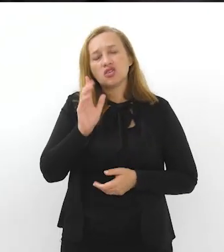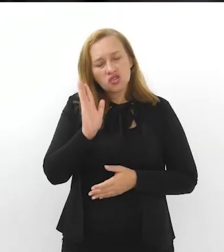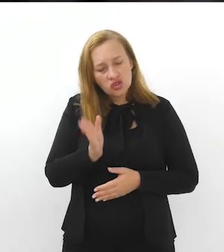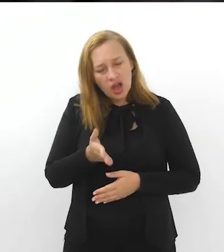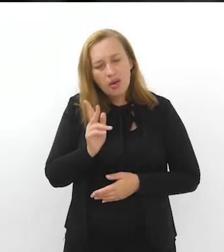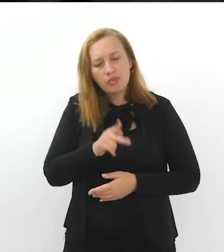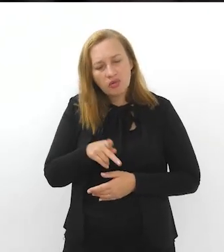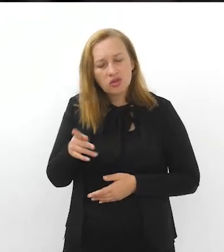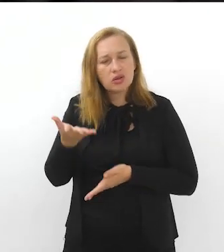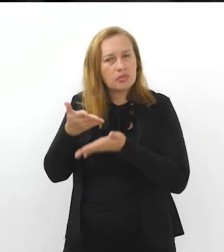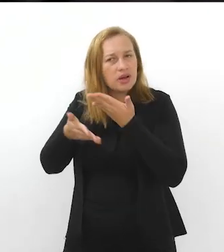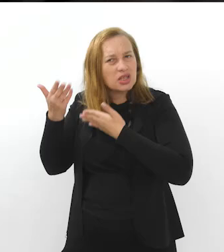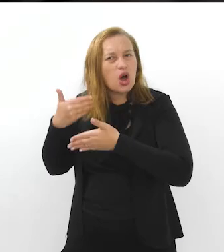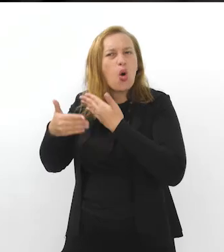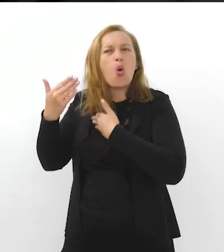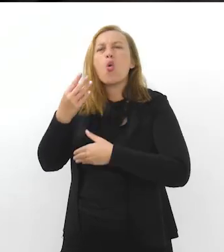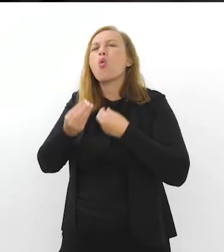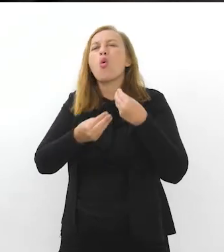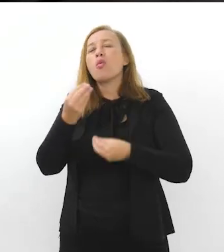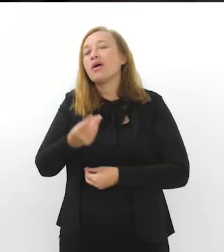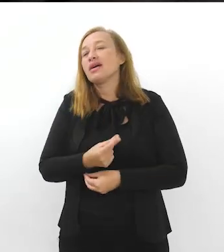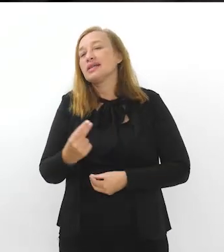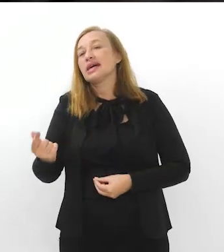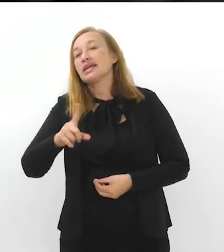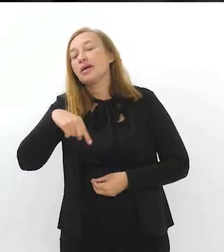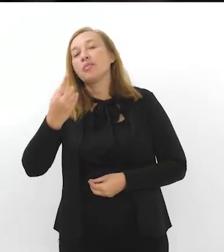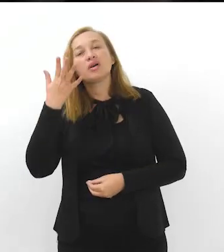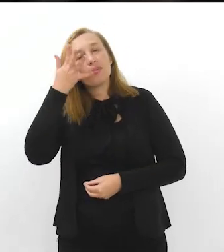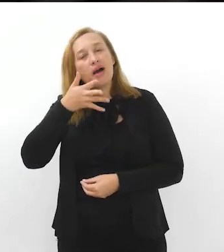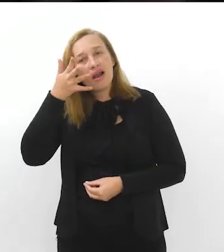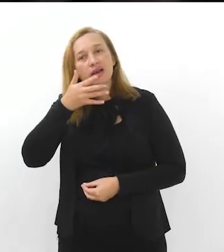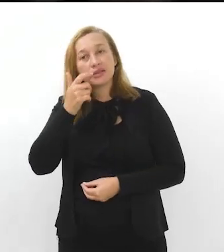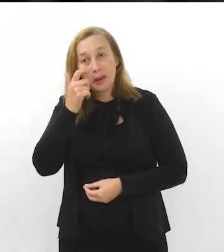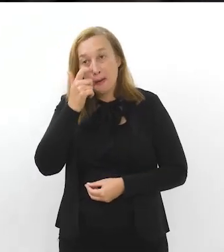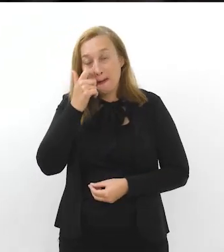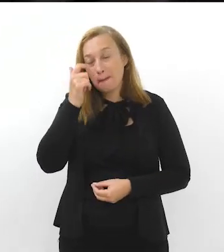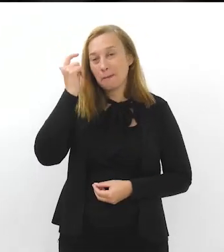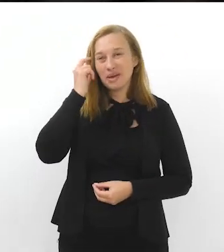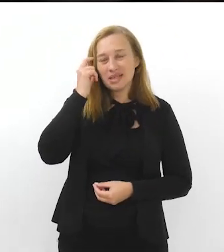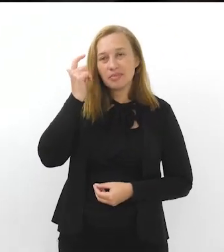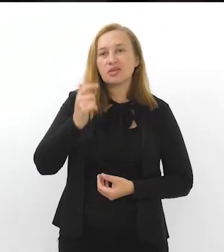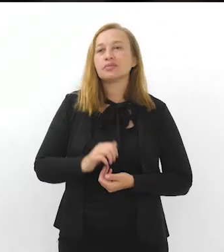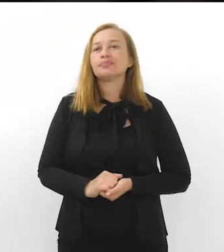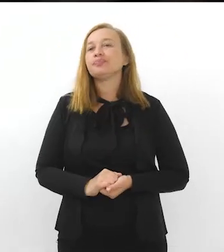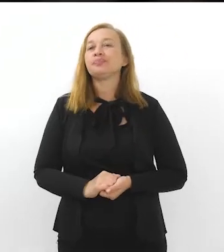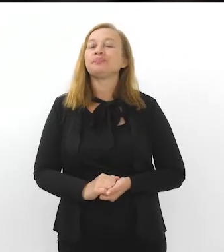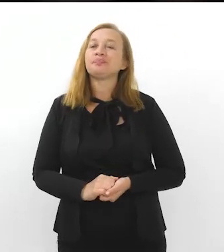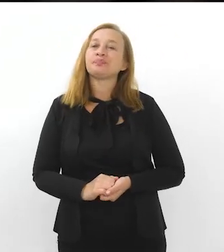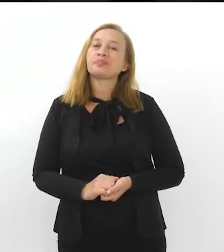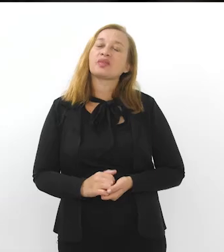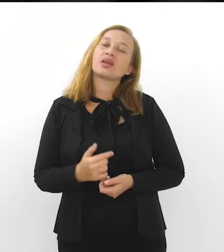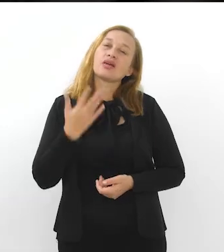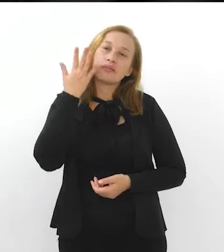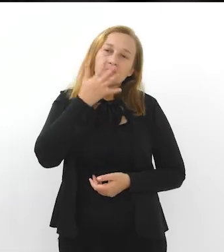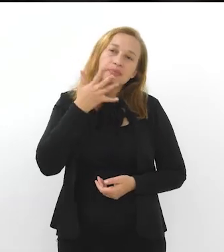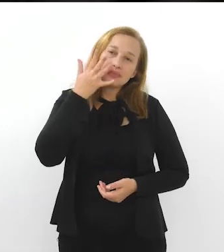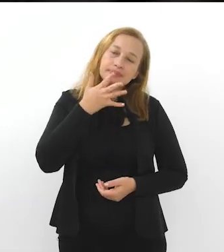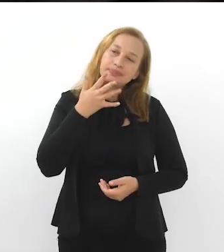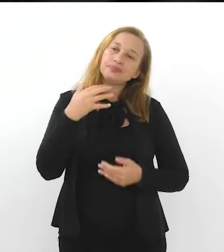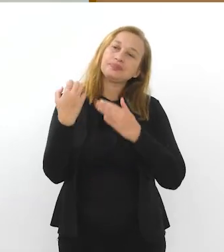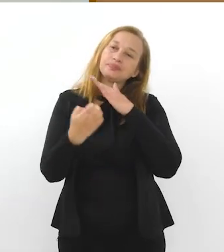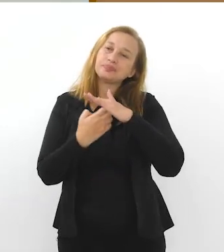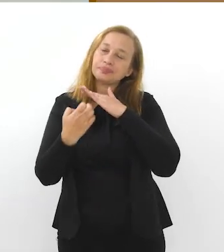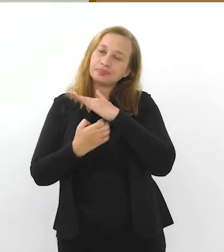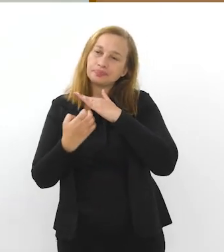fez, você foi professora. E como é que elas saem depois dessa palestra, se é que você faz, né? Eu tenho feito muita palestra